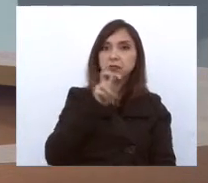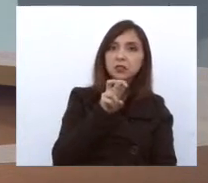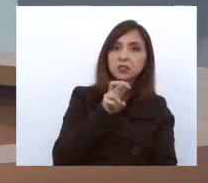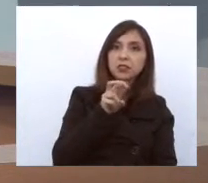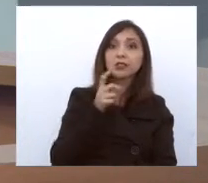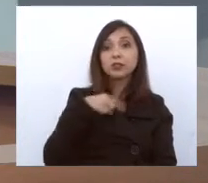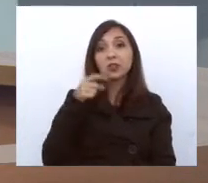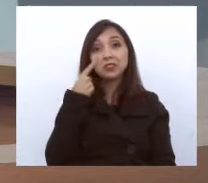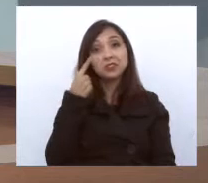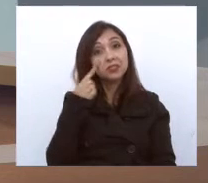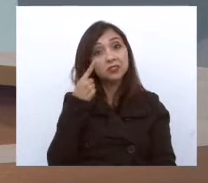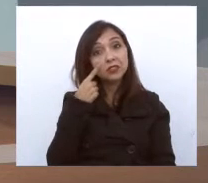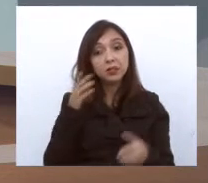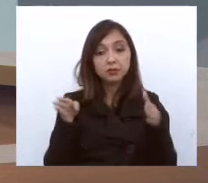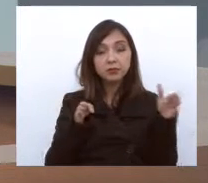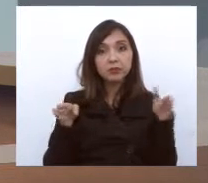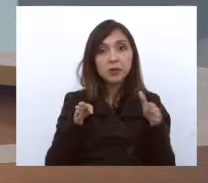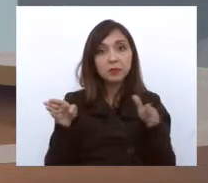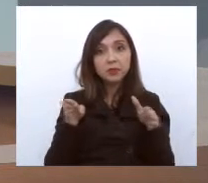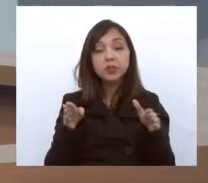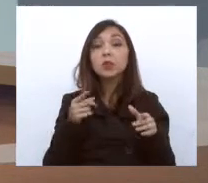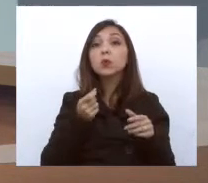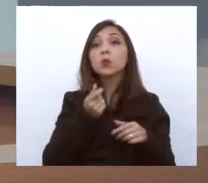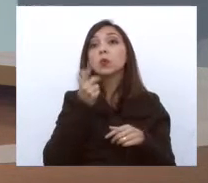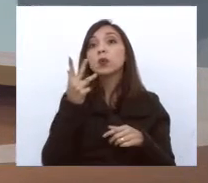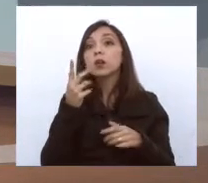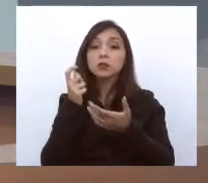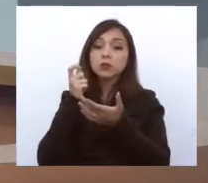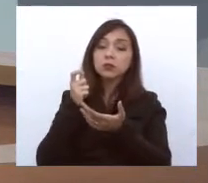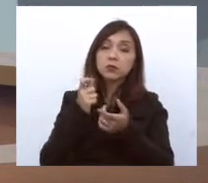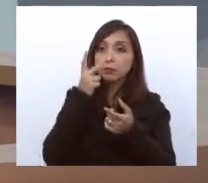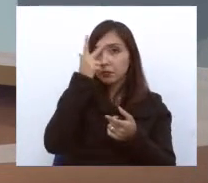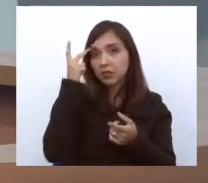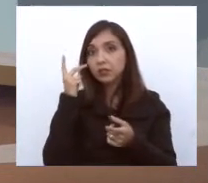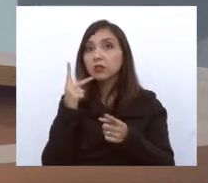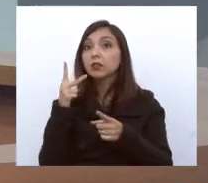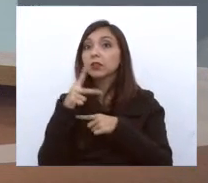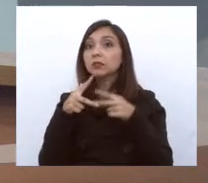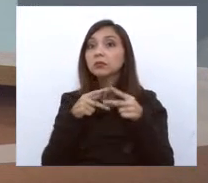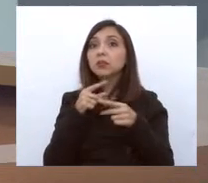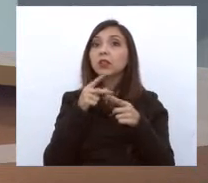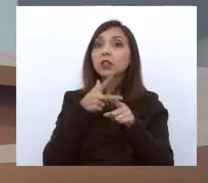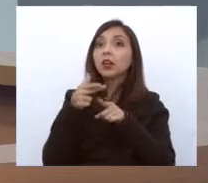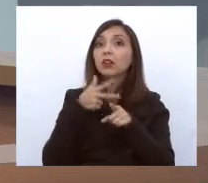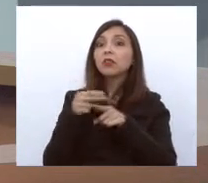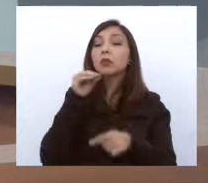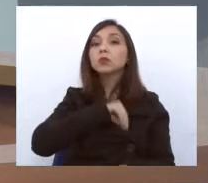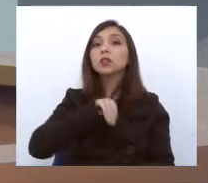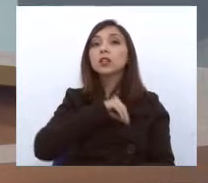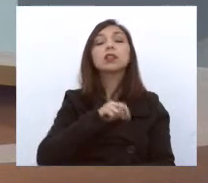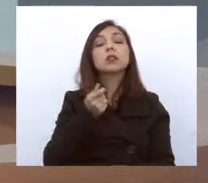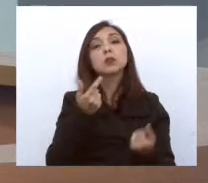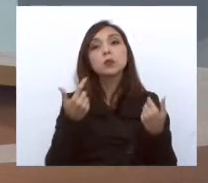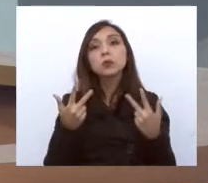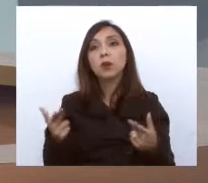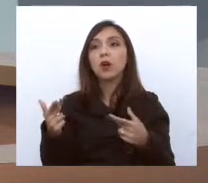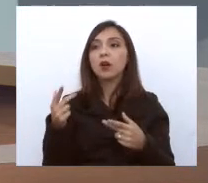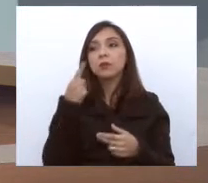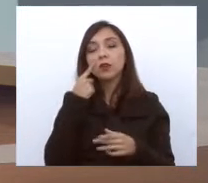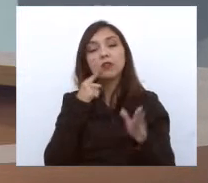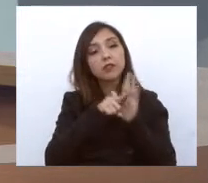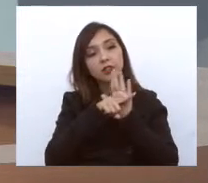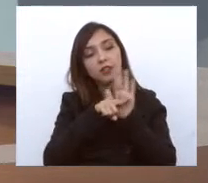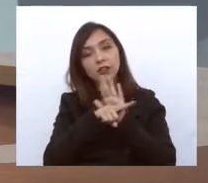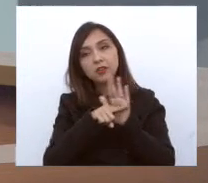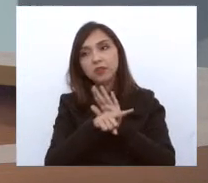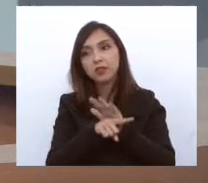temos que rever proporcionalmente para quem ganha um pouco mais do que 5 salários. Para que seja também verificado e